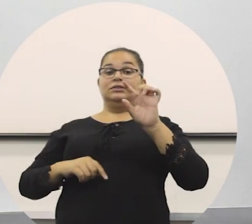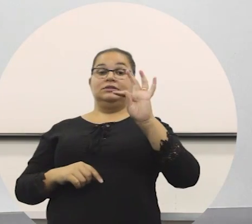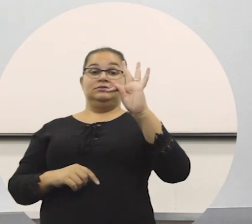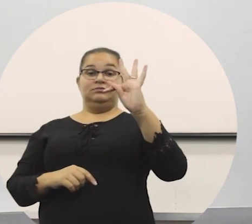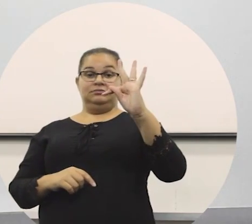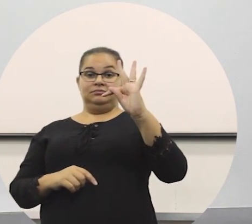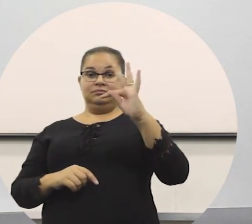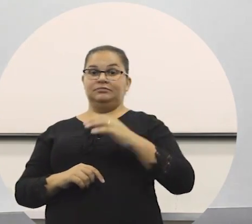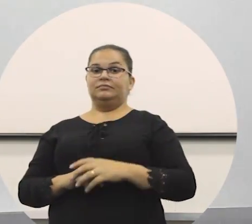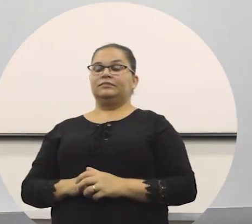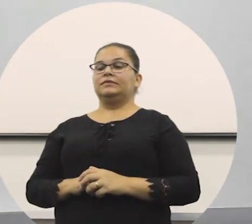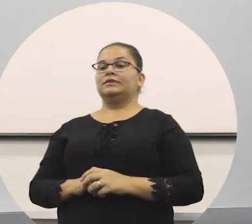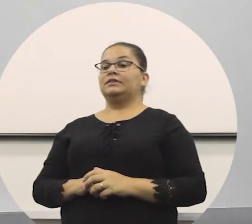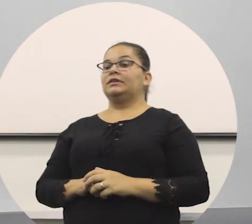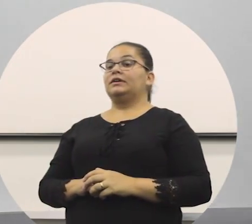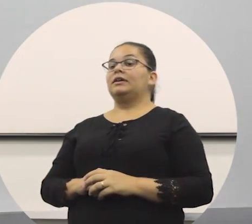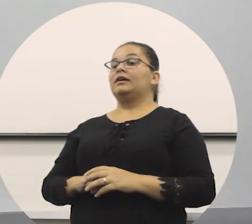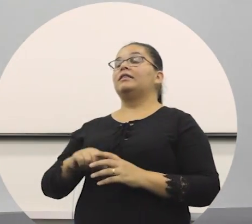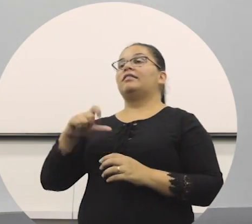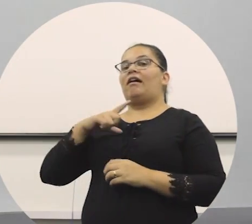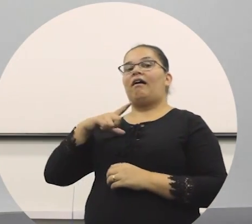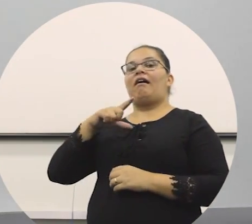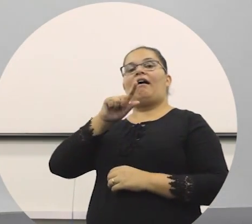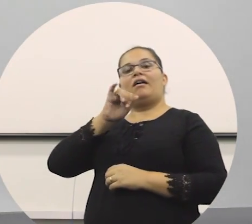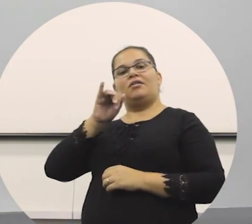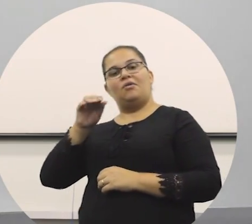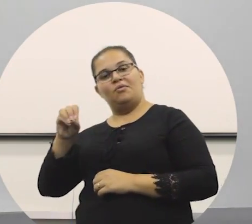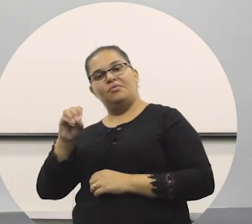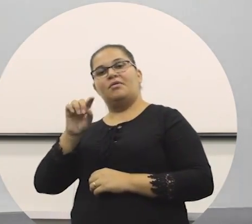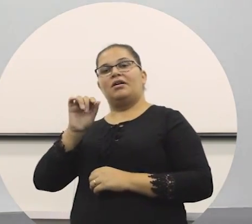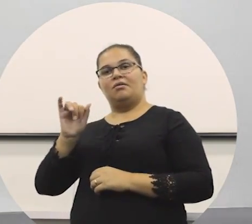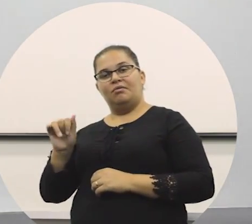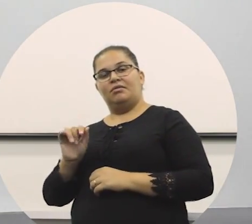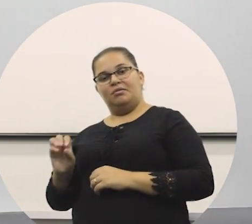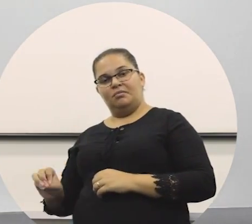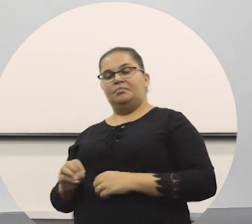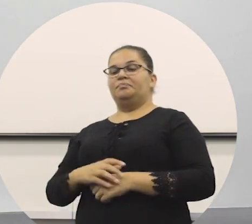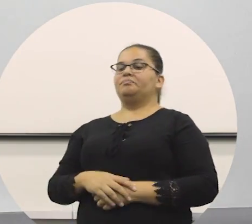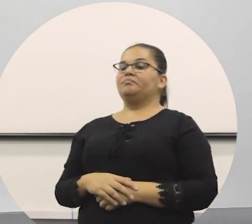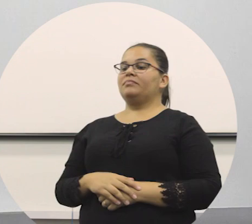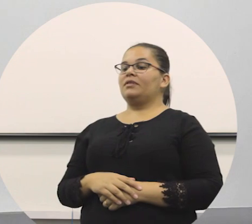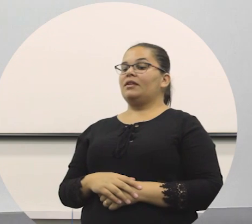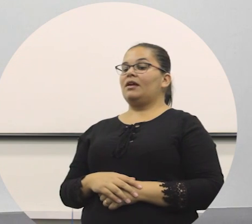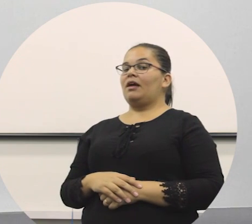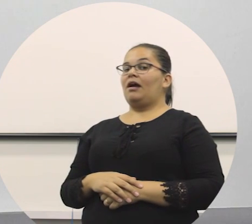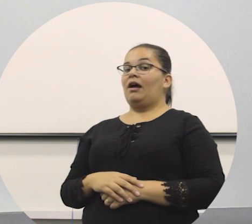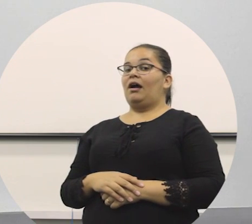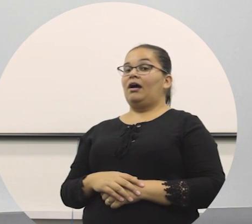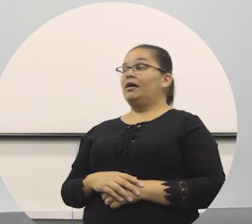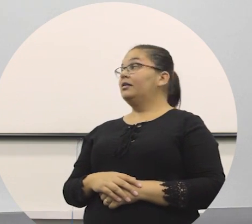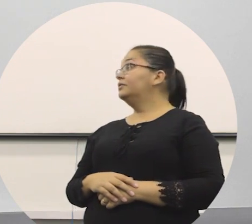Então aqui não é só o Sá, tá? É o A, E, O, A, E, O, A, E, O. Aí aparece assim.